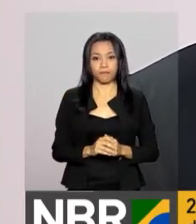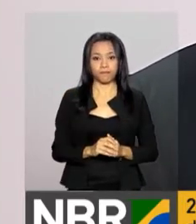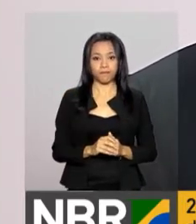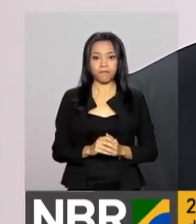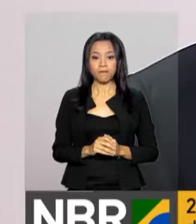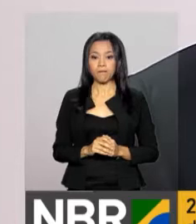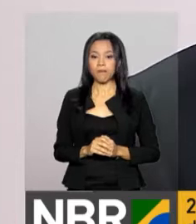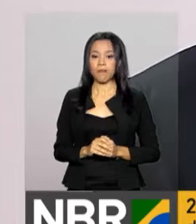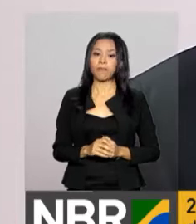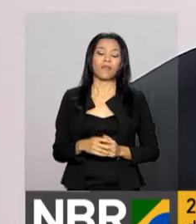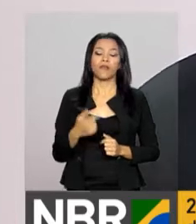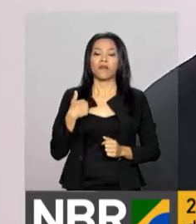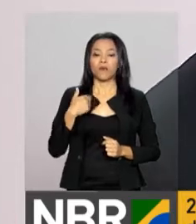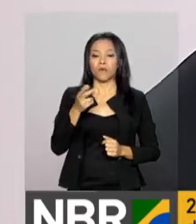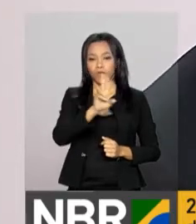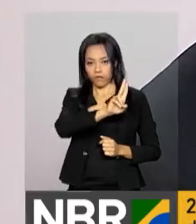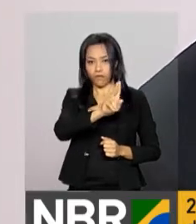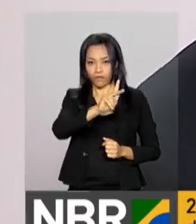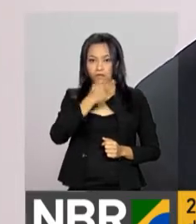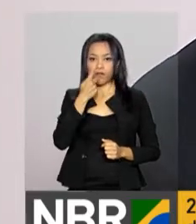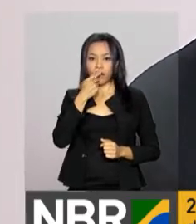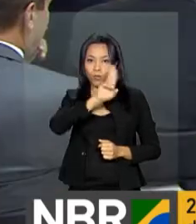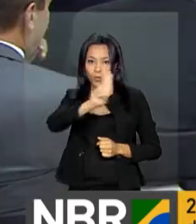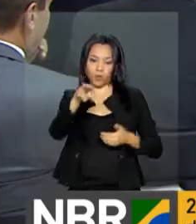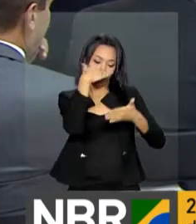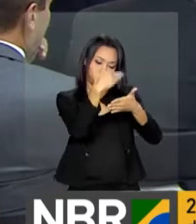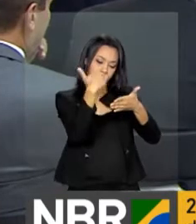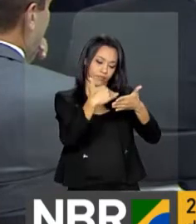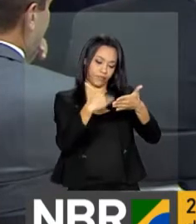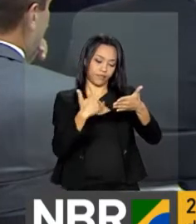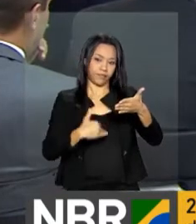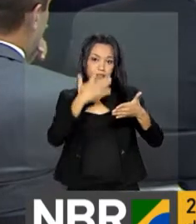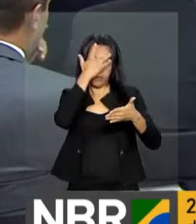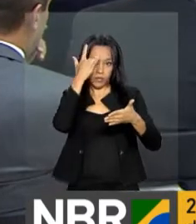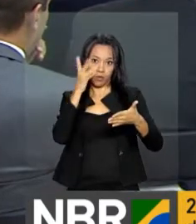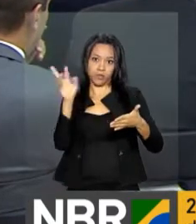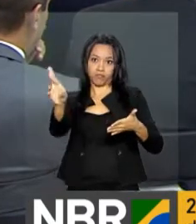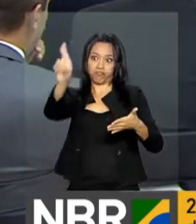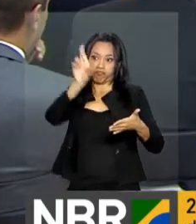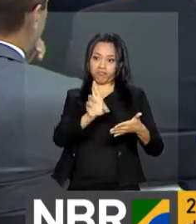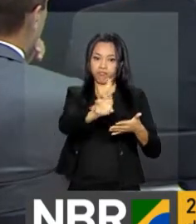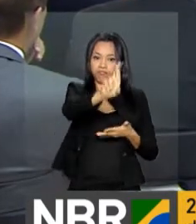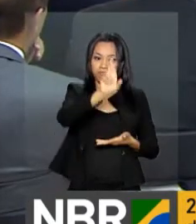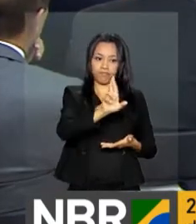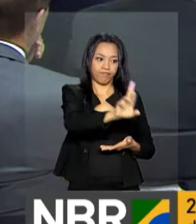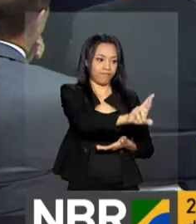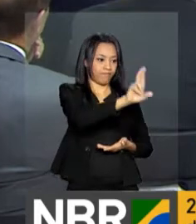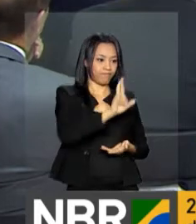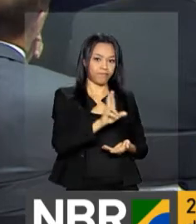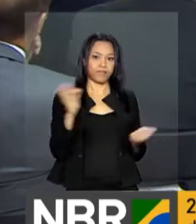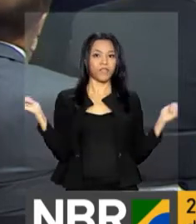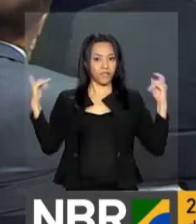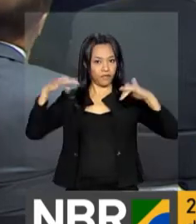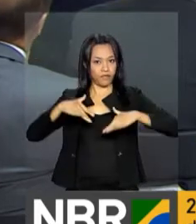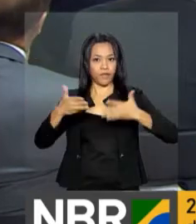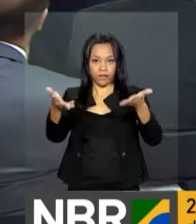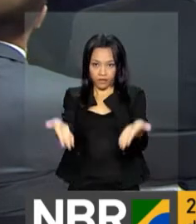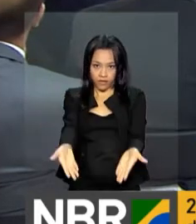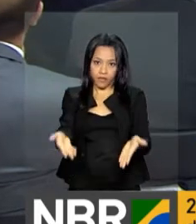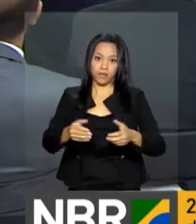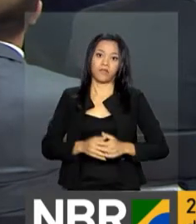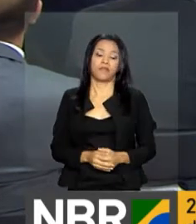ao mencionar essas autoridades todas num gesto na solenidade